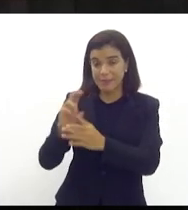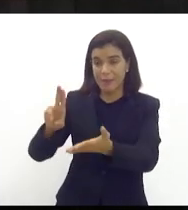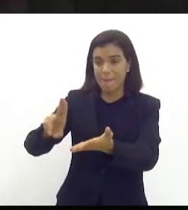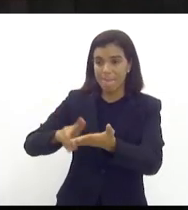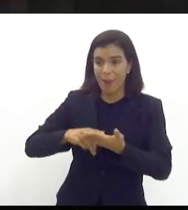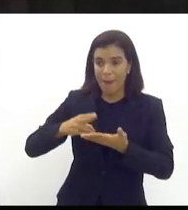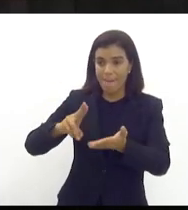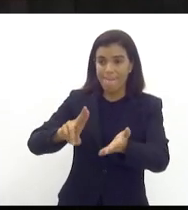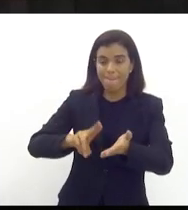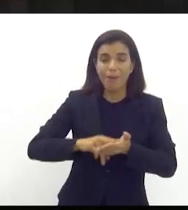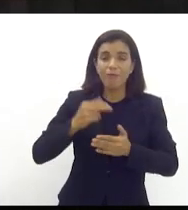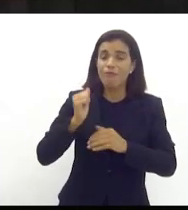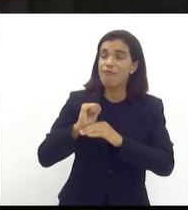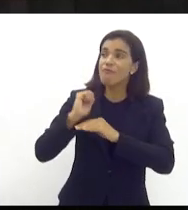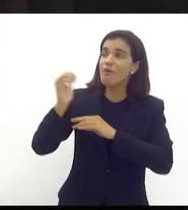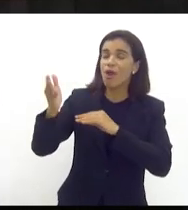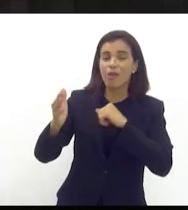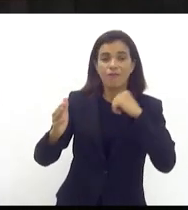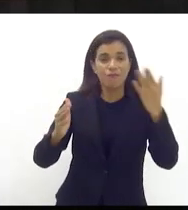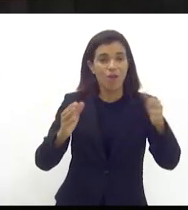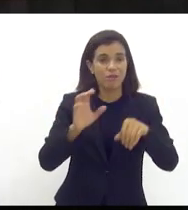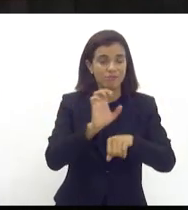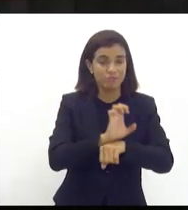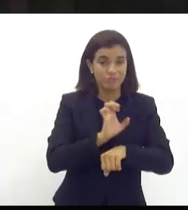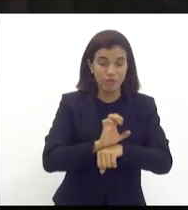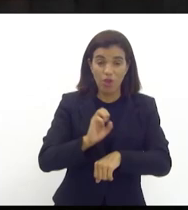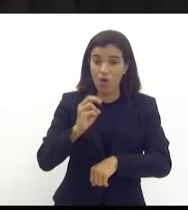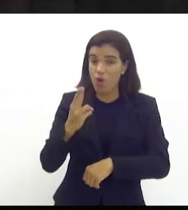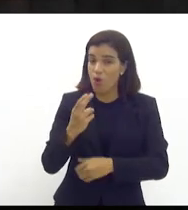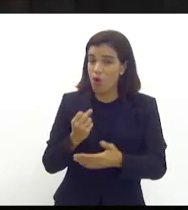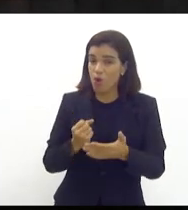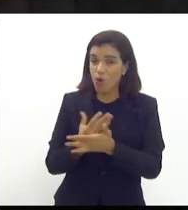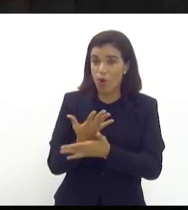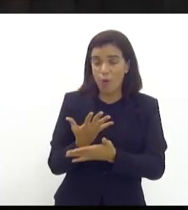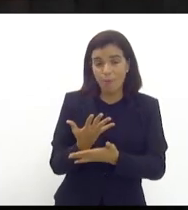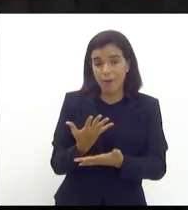outras unidades federativas ou a compra nos grandes